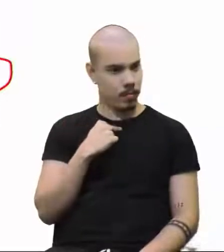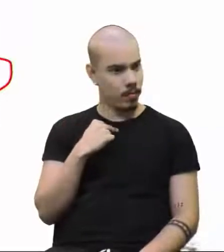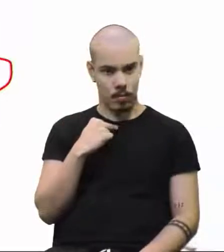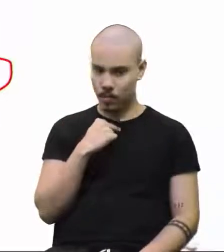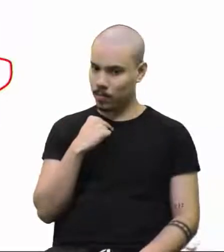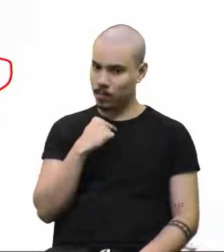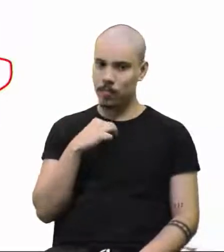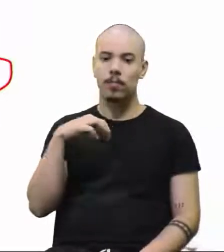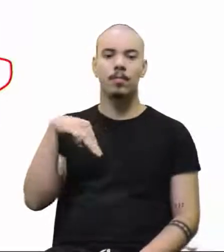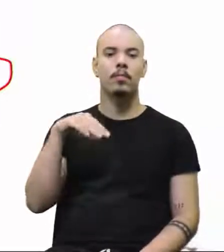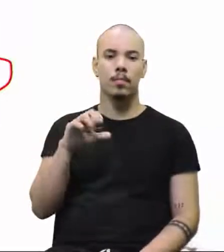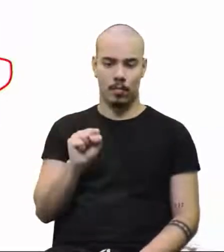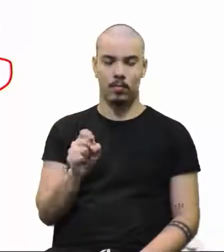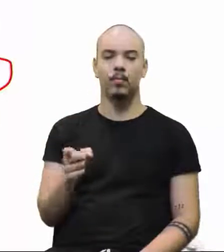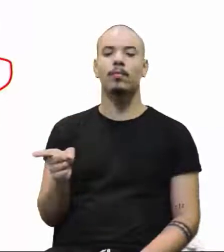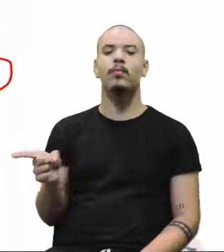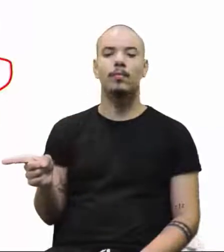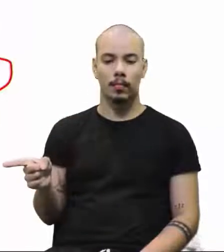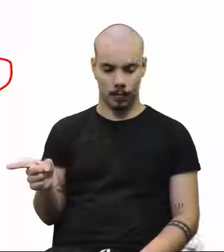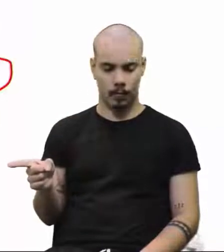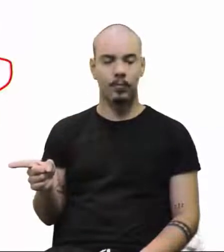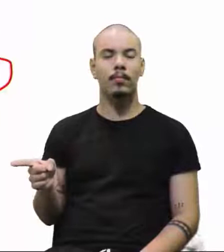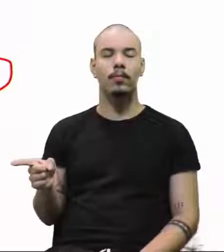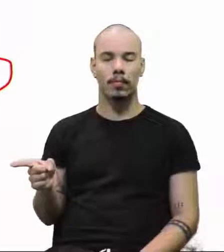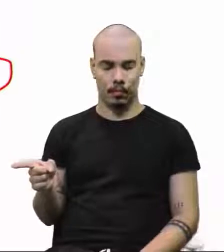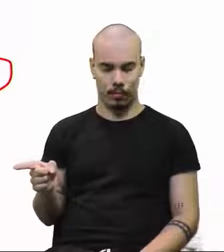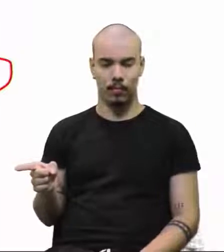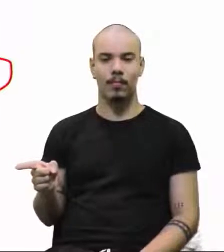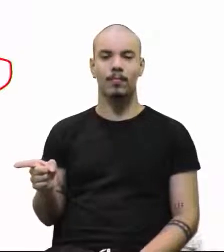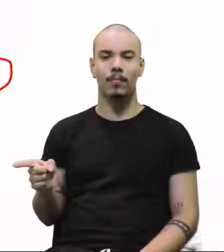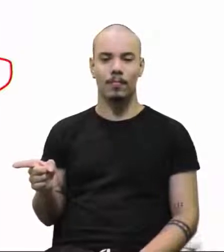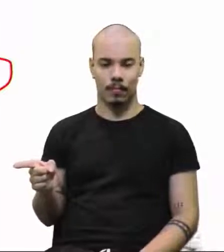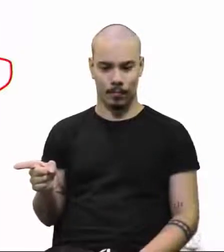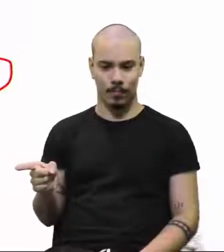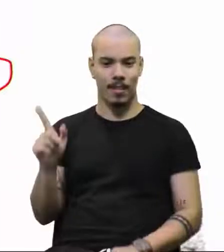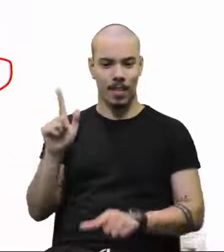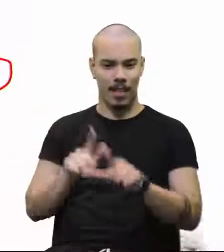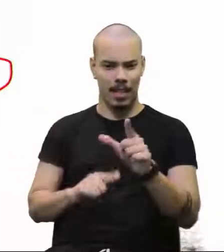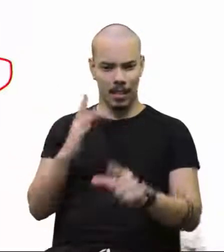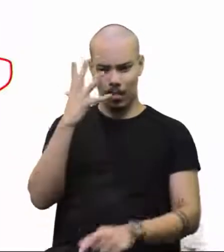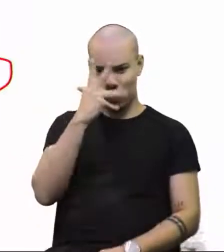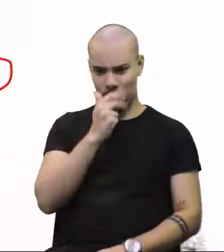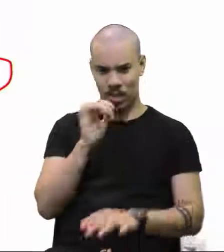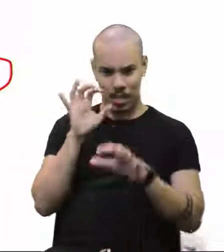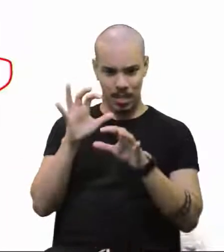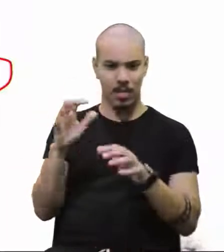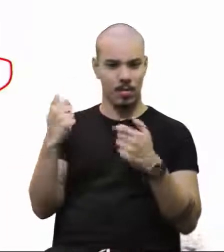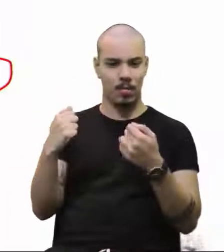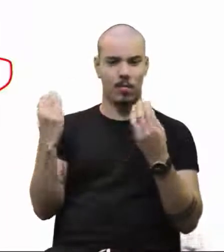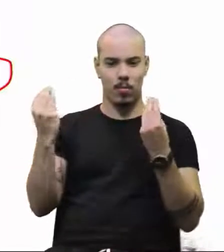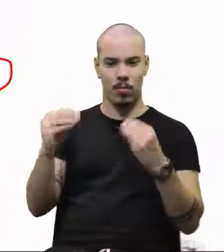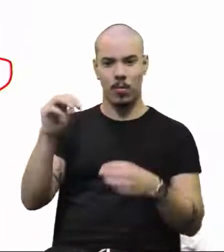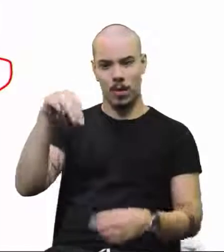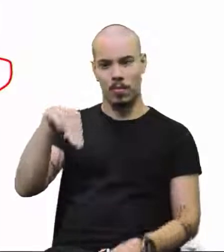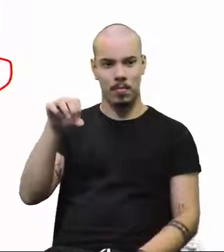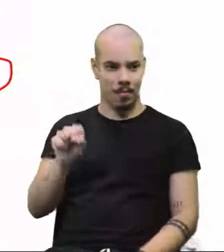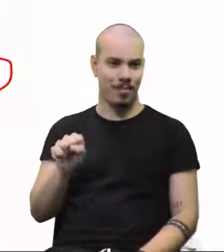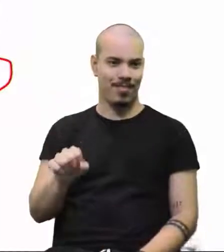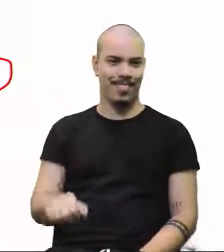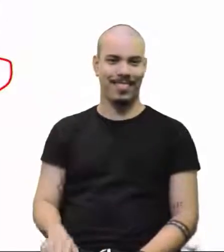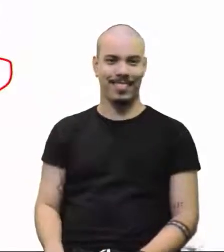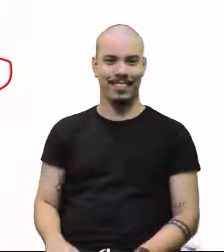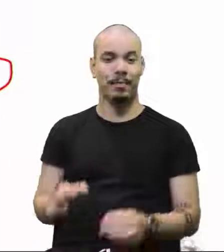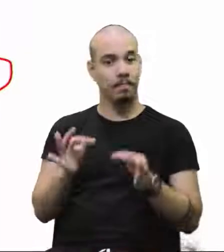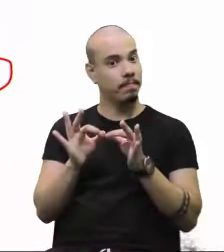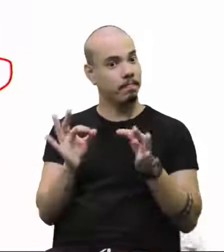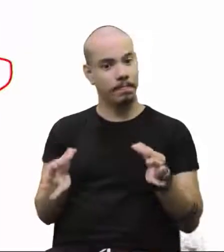Metros por segundo. Aí sim, hein? Olha aí. Letra bonita dessa tem que fazer um MUS. Então, simples,